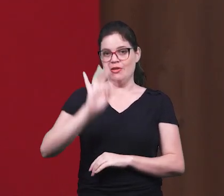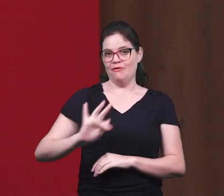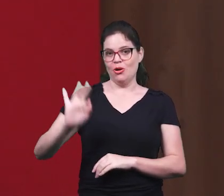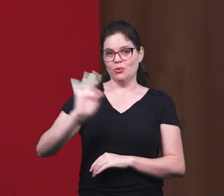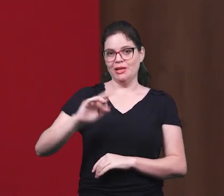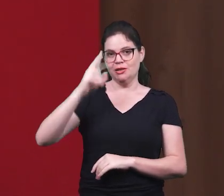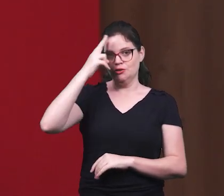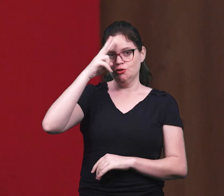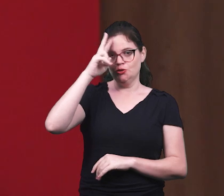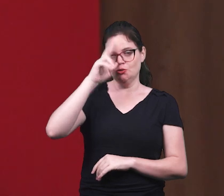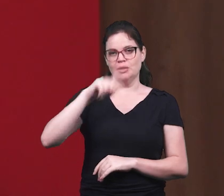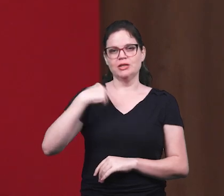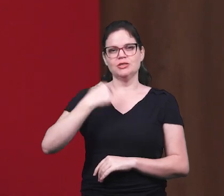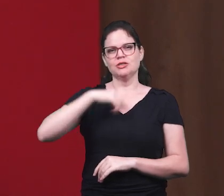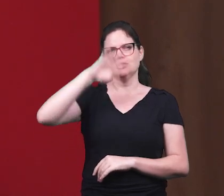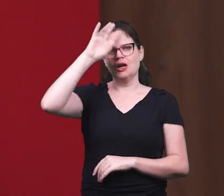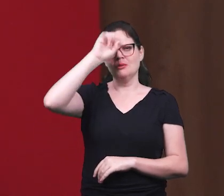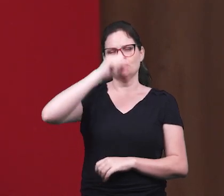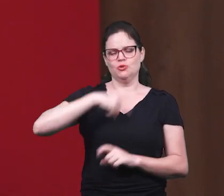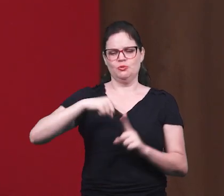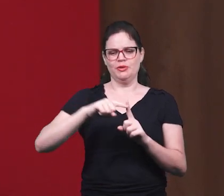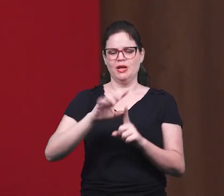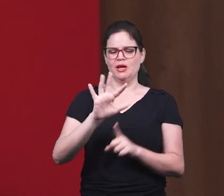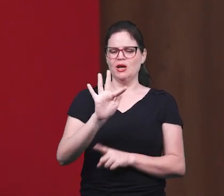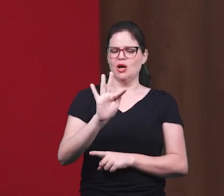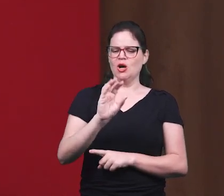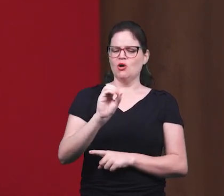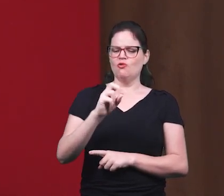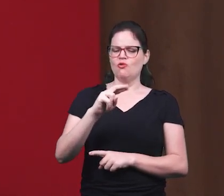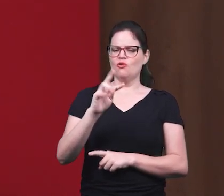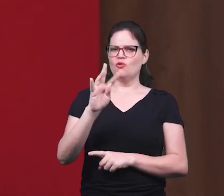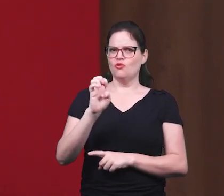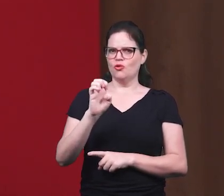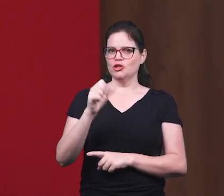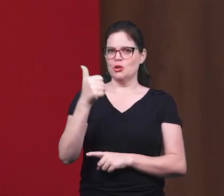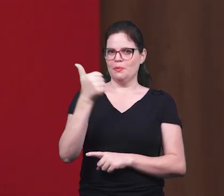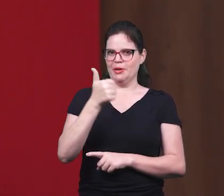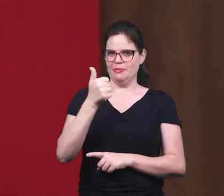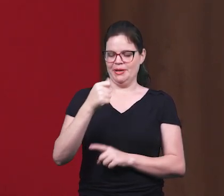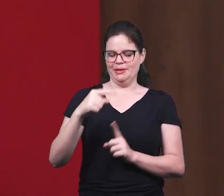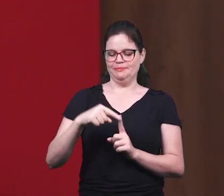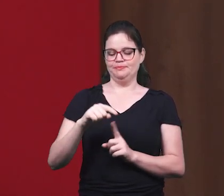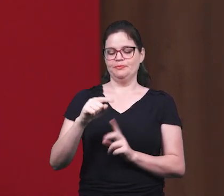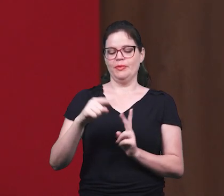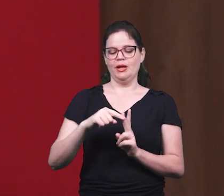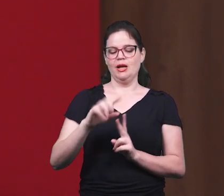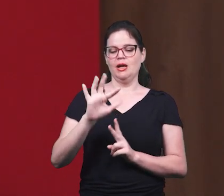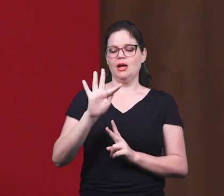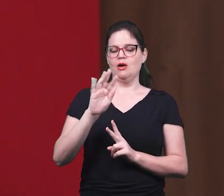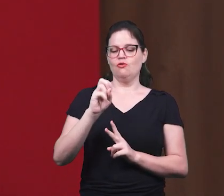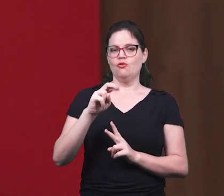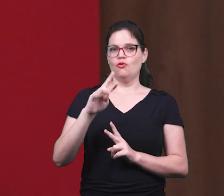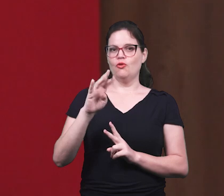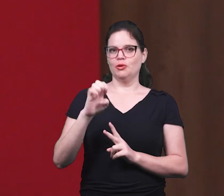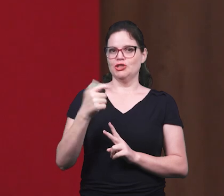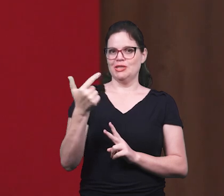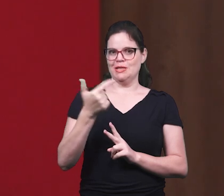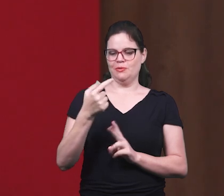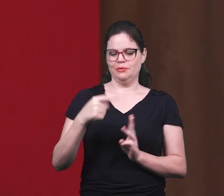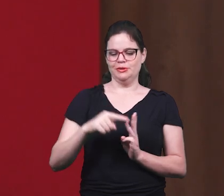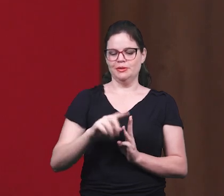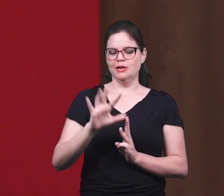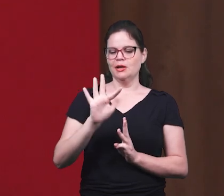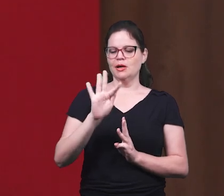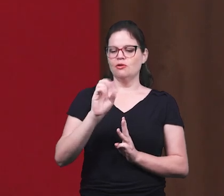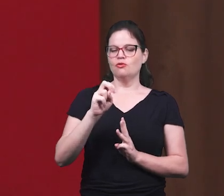História, a gente aprende sobre fonte primária, fonte secundária, fonte terciária. Já falamos outro dia sobre isso aqui. Então, por